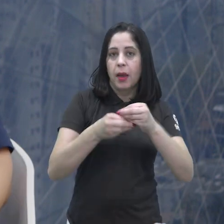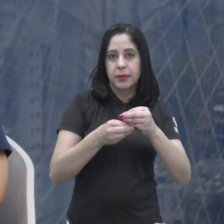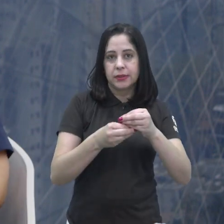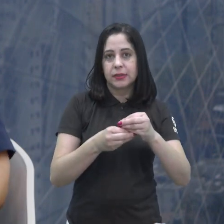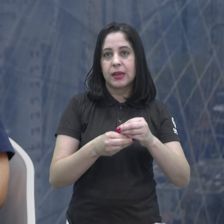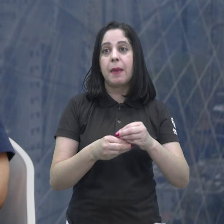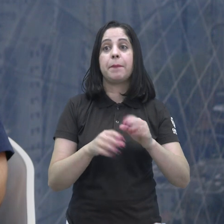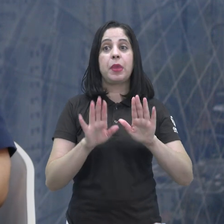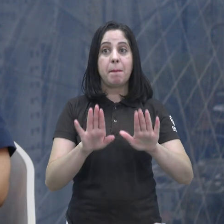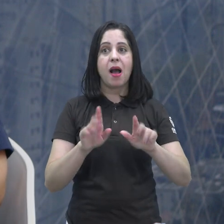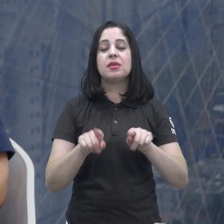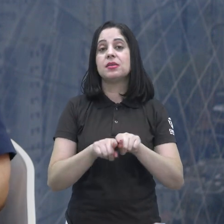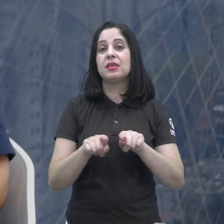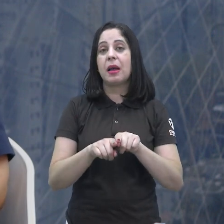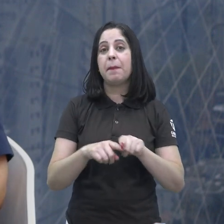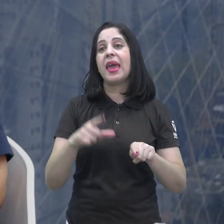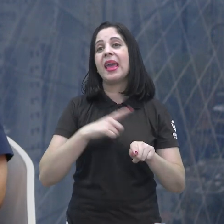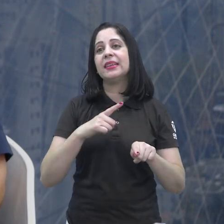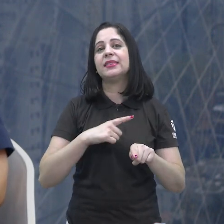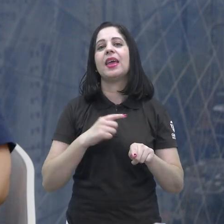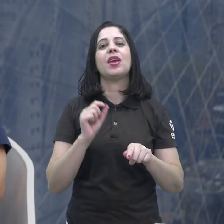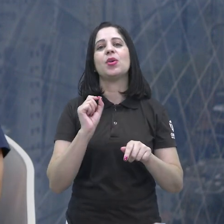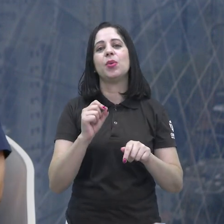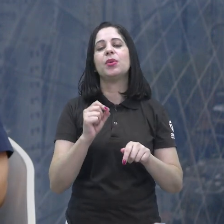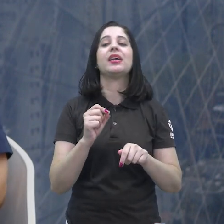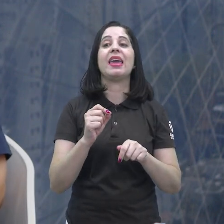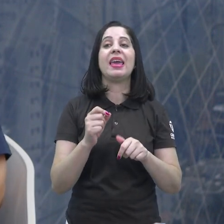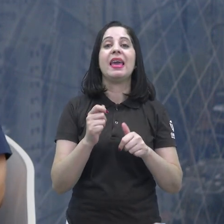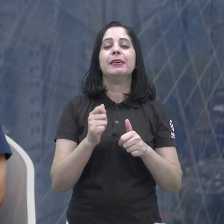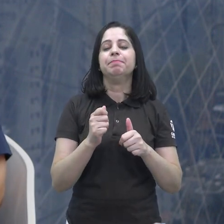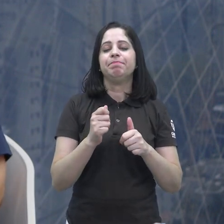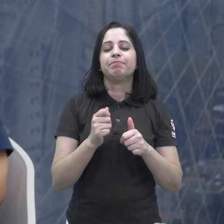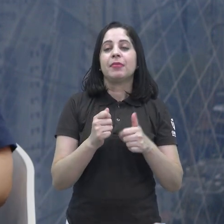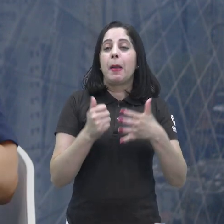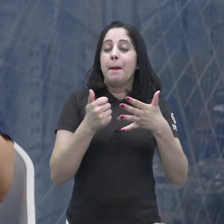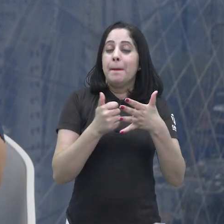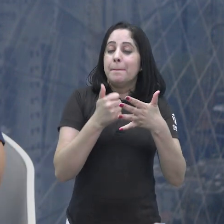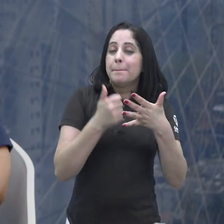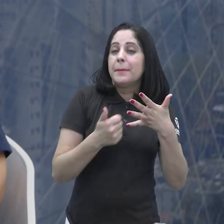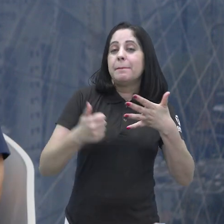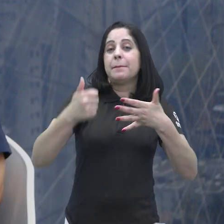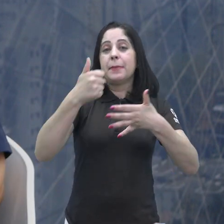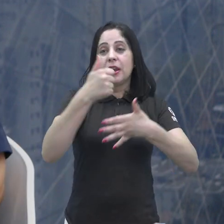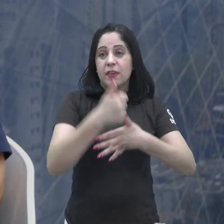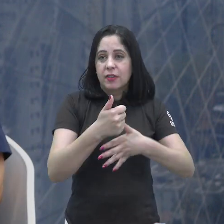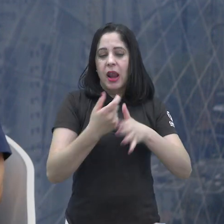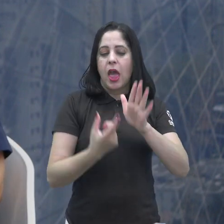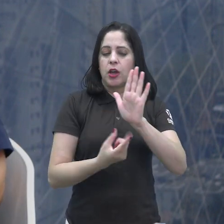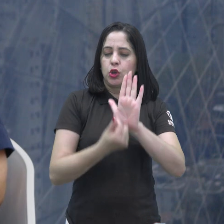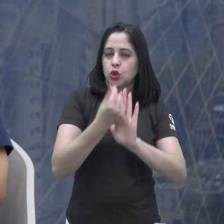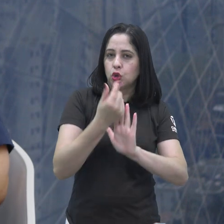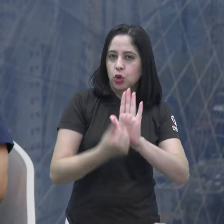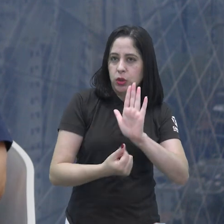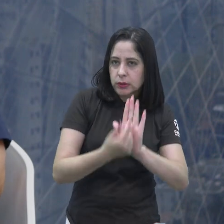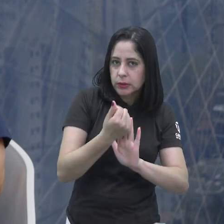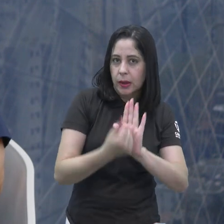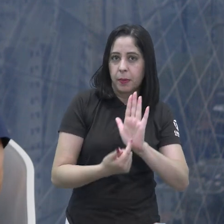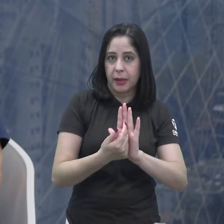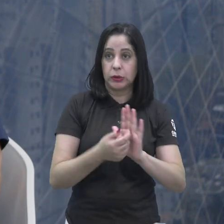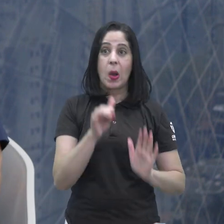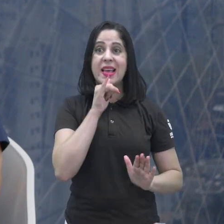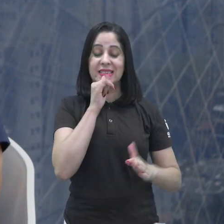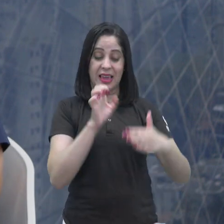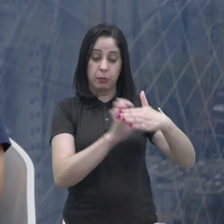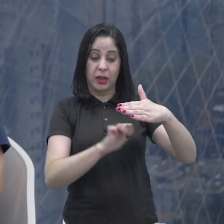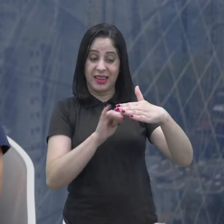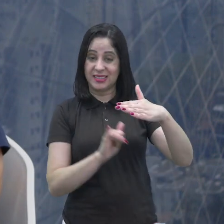mas eu também tenho vantagens fiscais, vantagens financeiras a partir do acesso a esse modelo. Do ponto de vista fiscal,